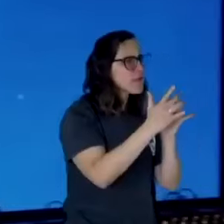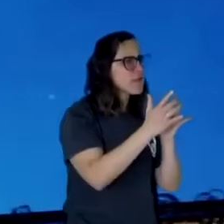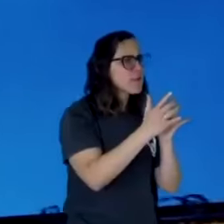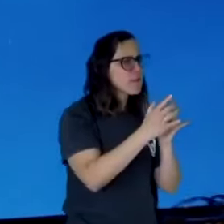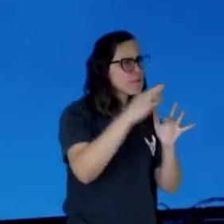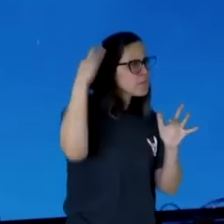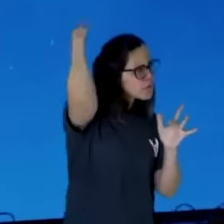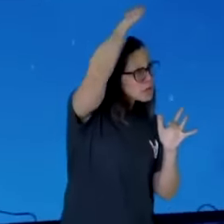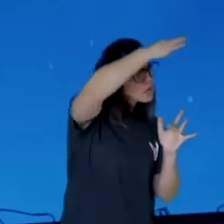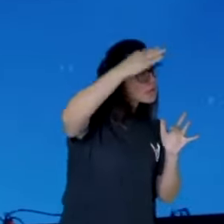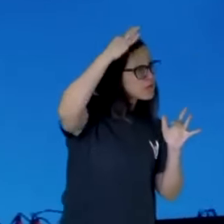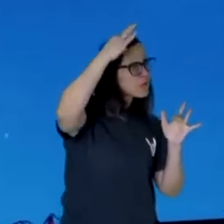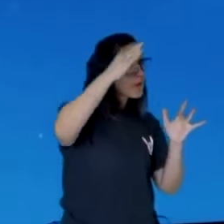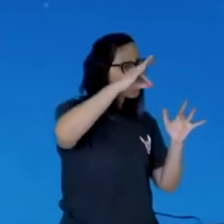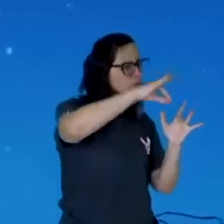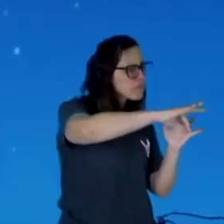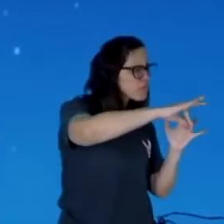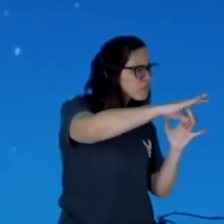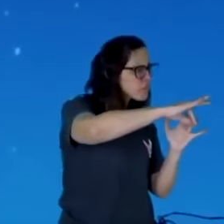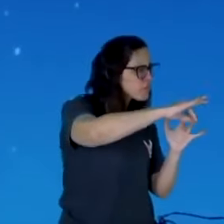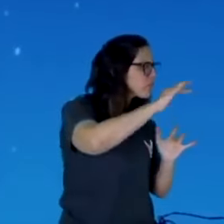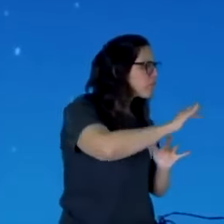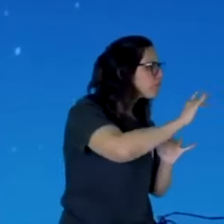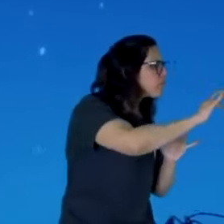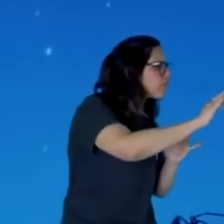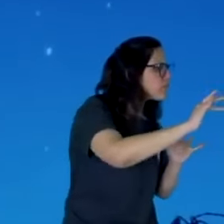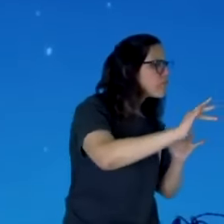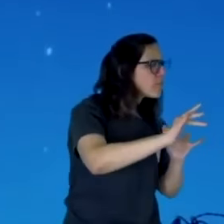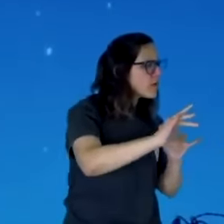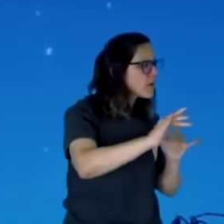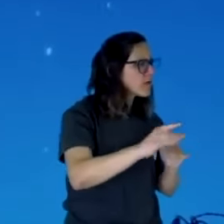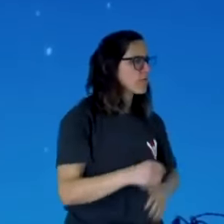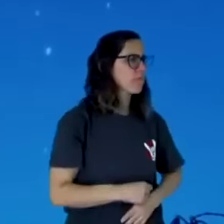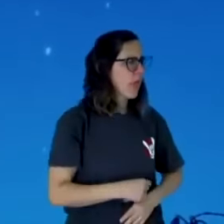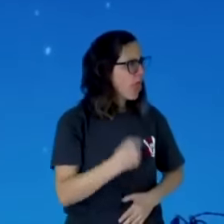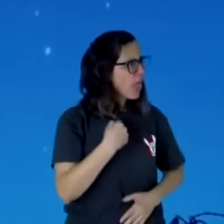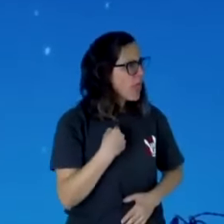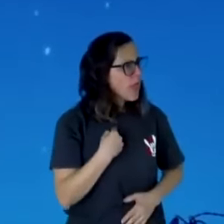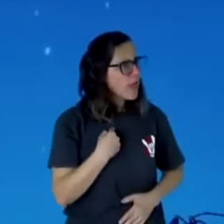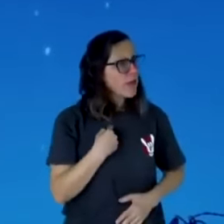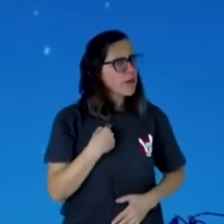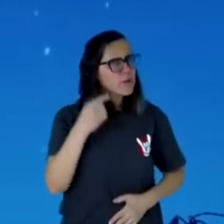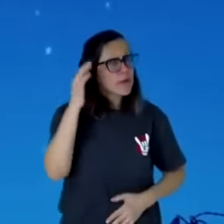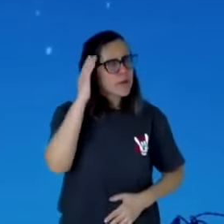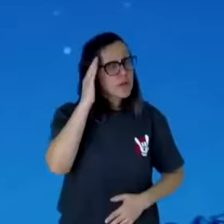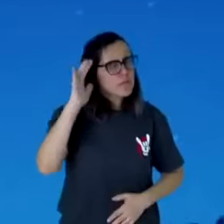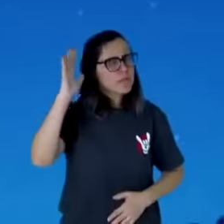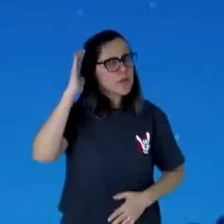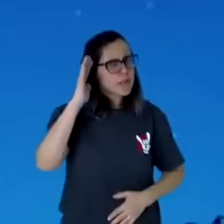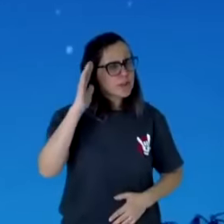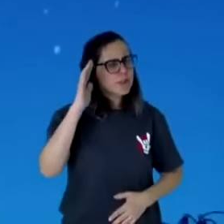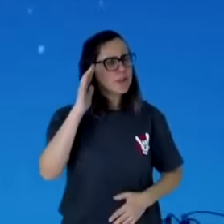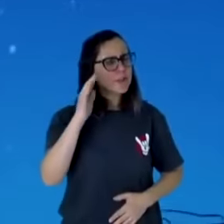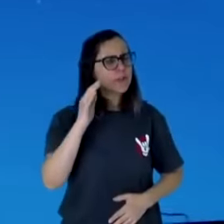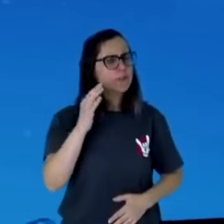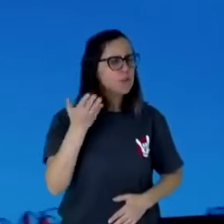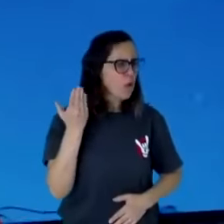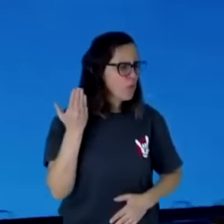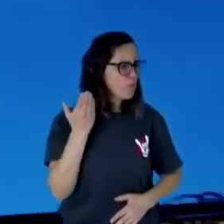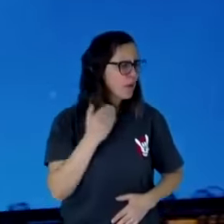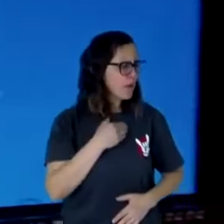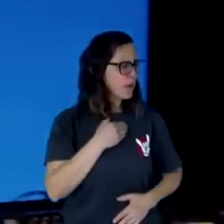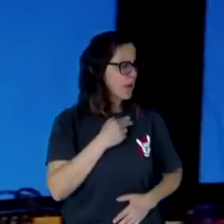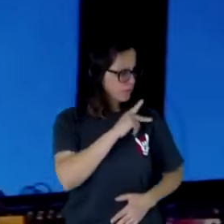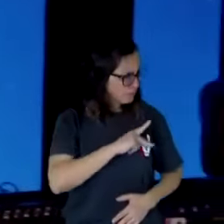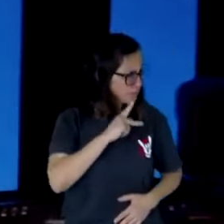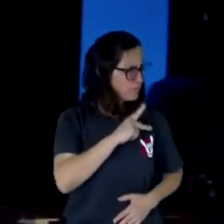Espírito Eu imagino o apóstolo Paulo ali no final daquele culto se coçando com horária assim com alergia de